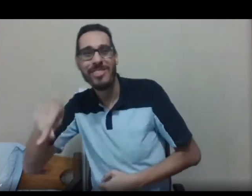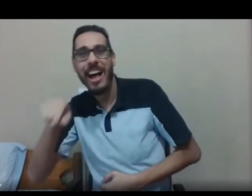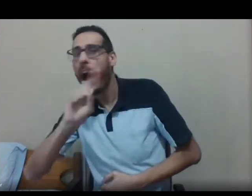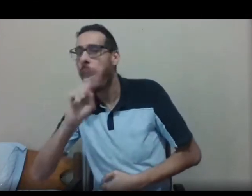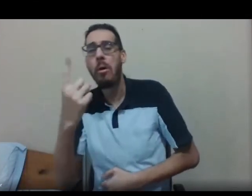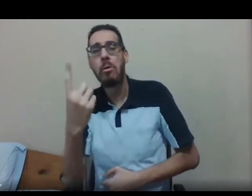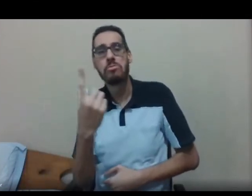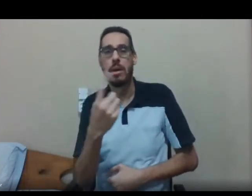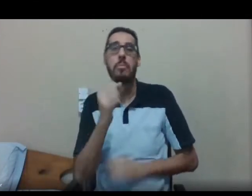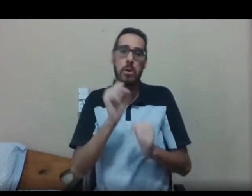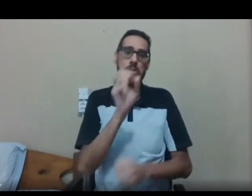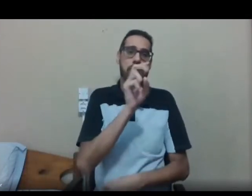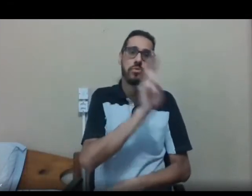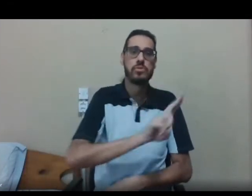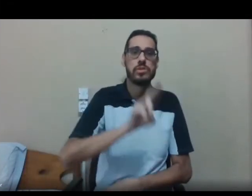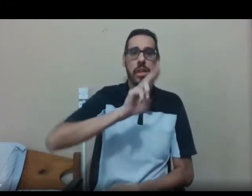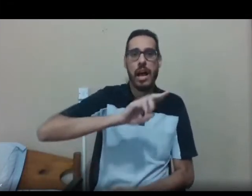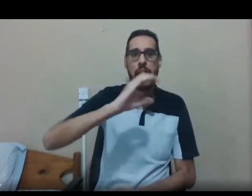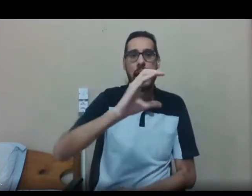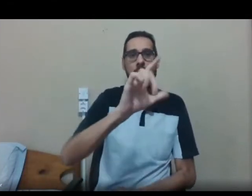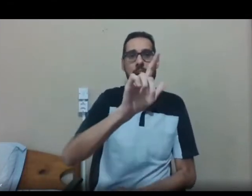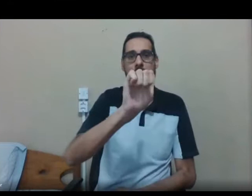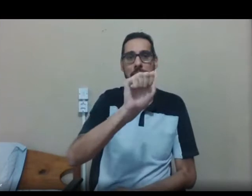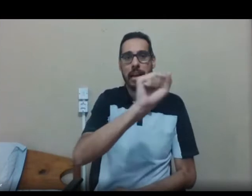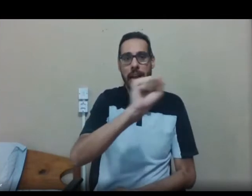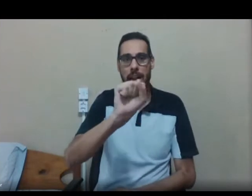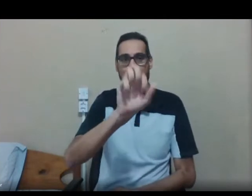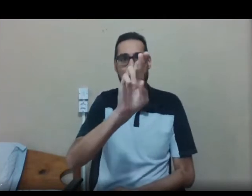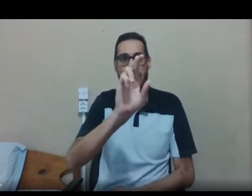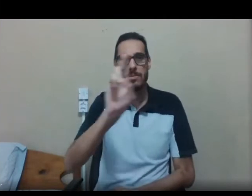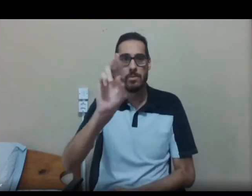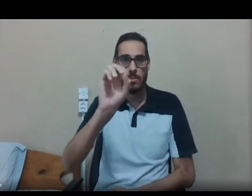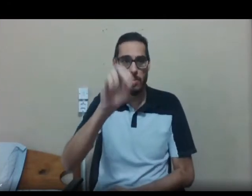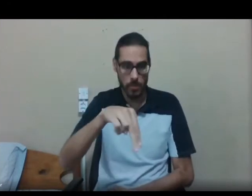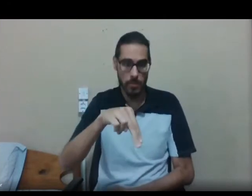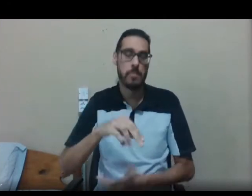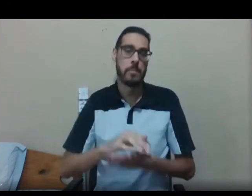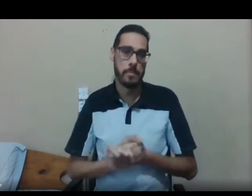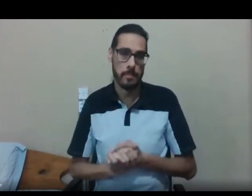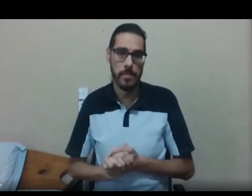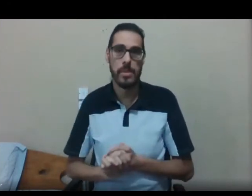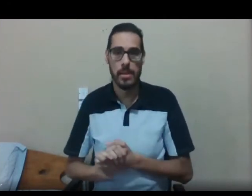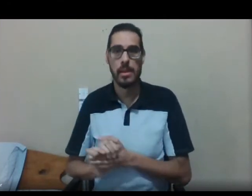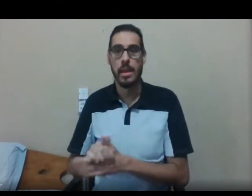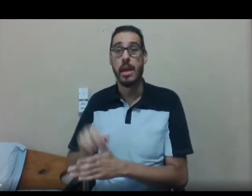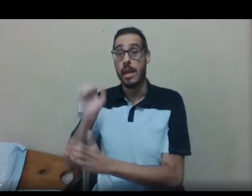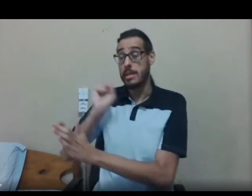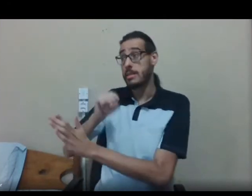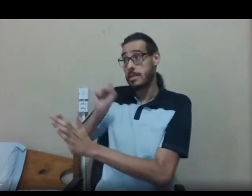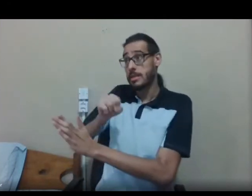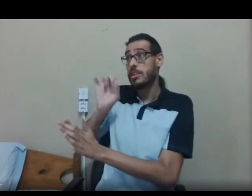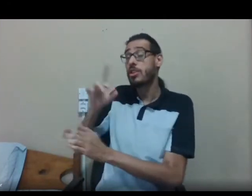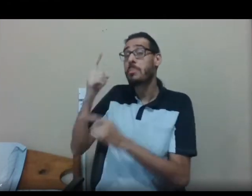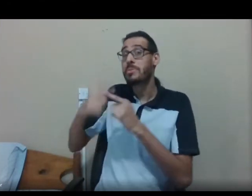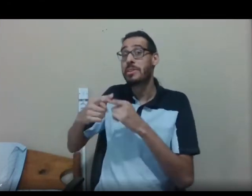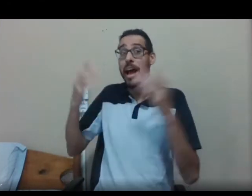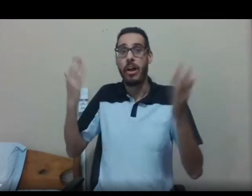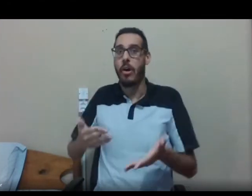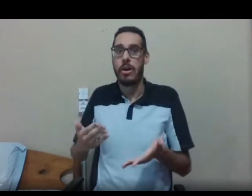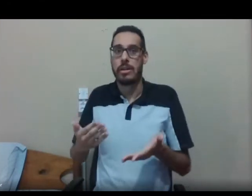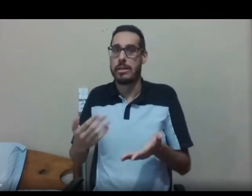à disposição, à vontade do professor, se quiser utilizar ou não. A gente, da nossa parte, nós vamos deixar as disciplinas